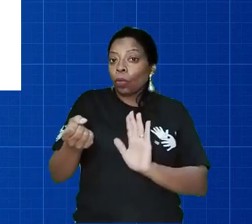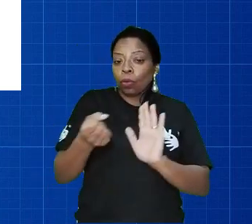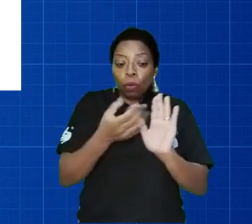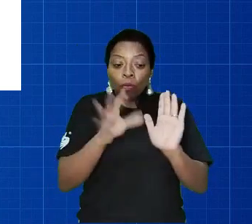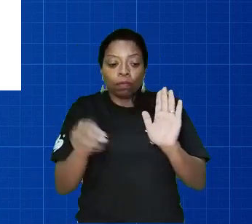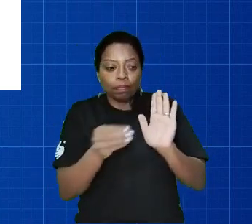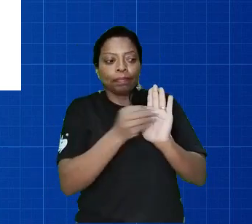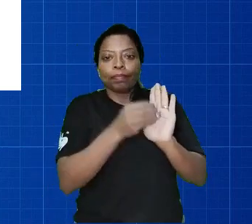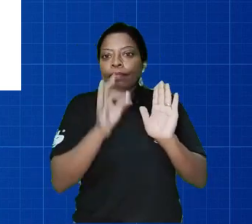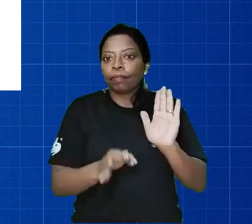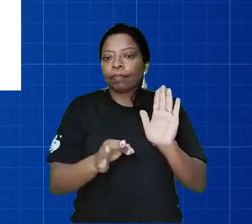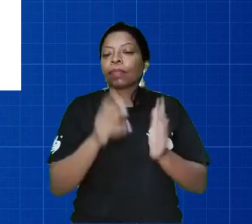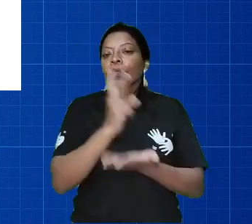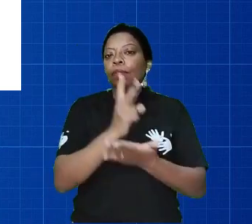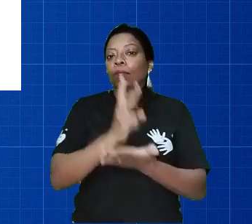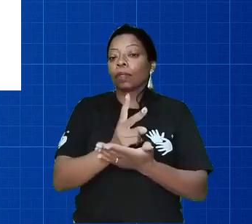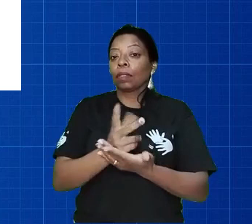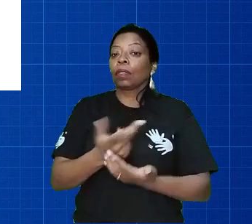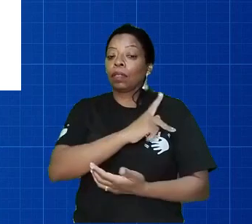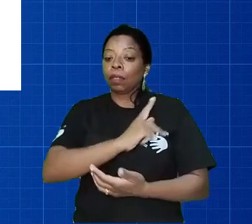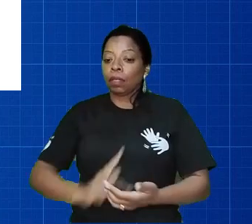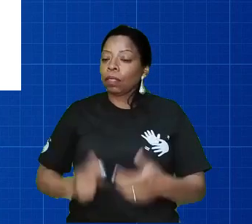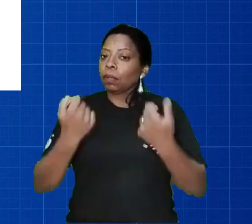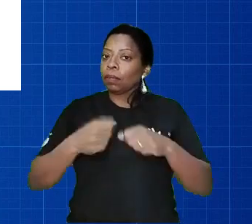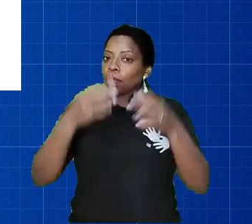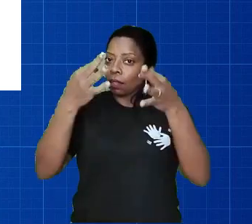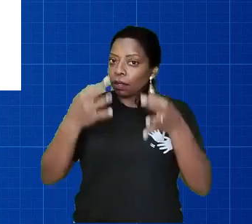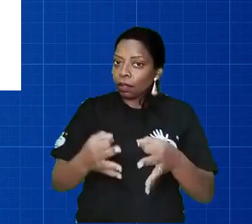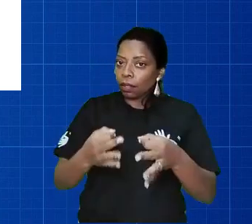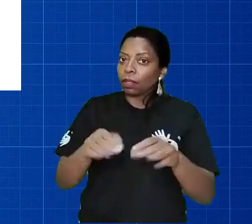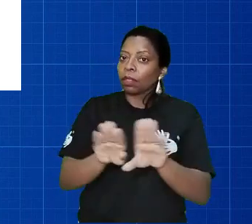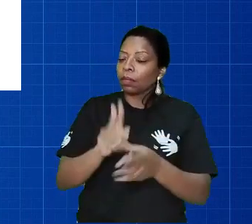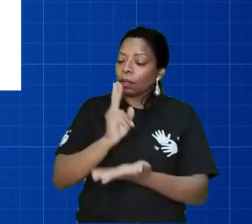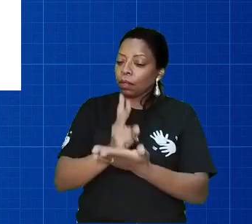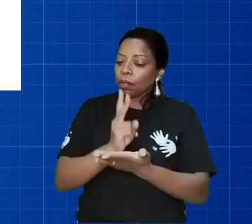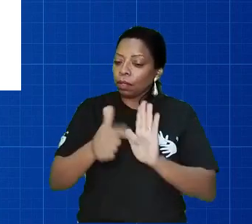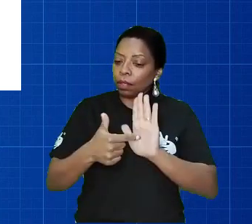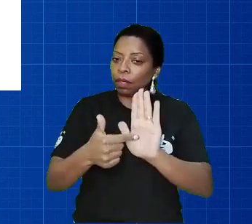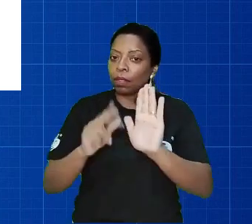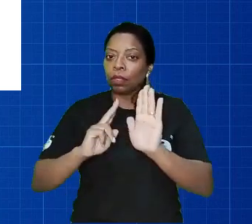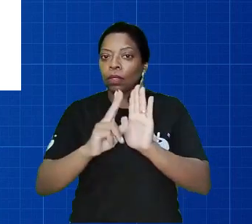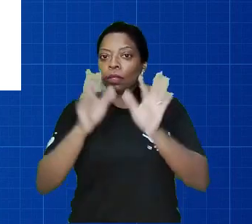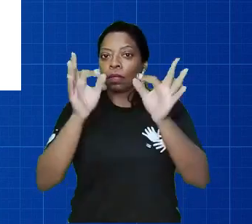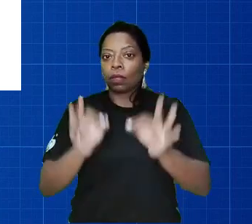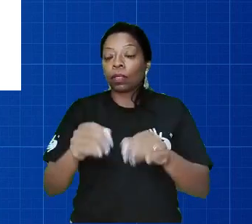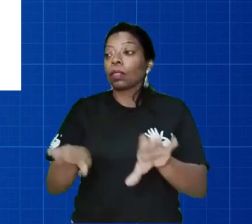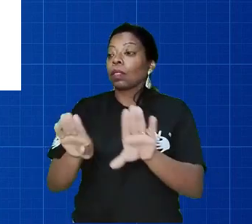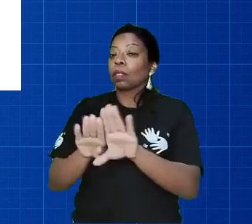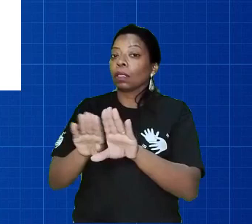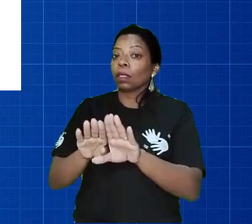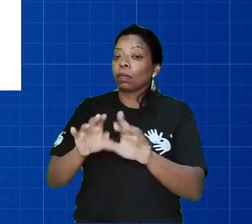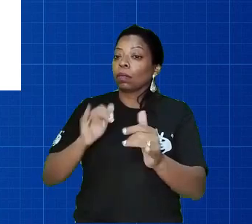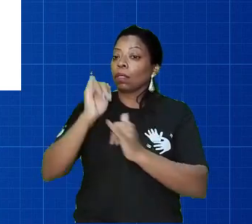com o mandato do dirigente vigente, tanto no sistema do PDD Web quanto na agência